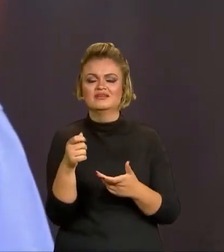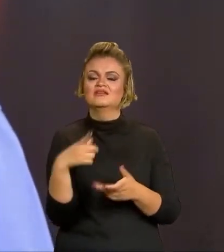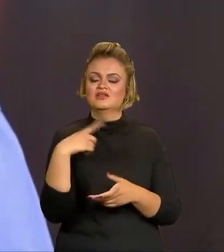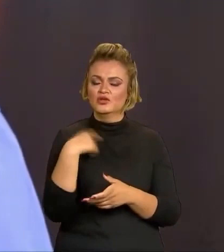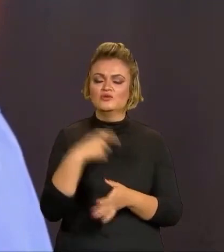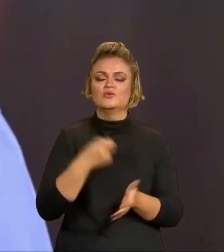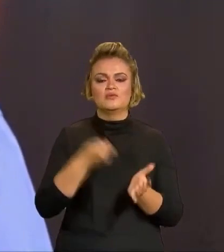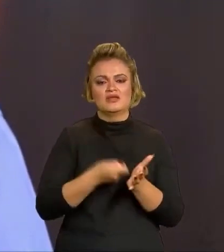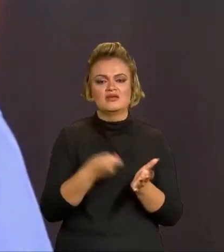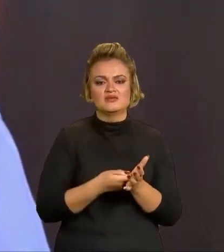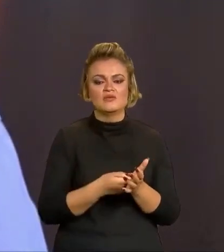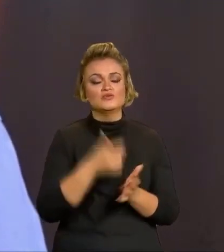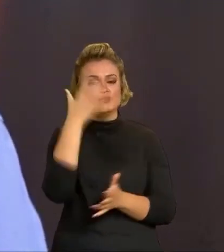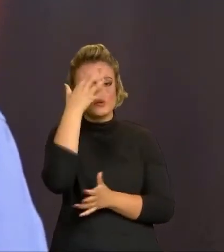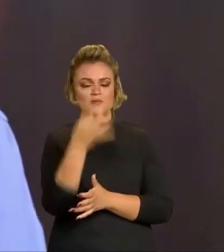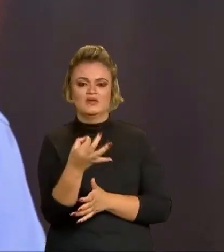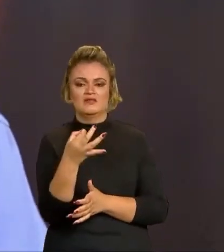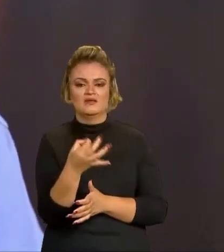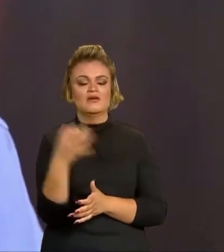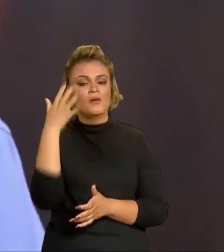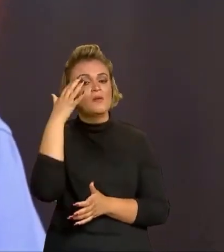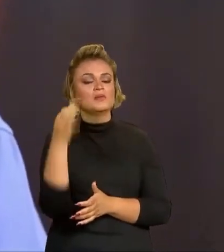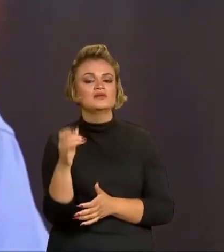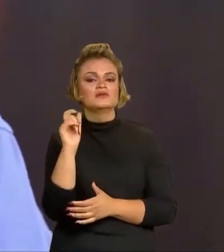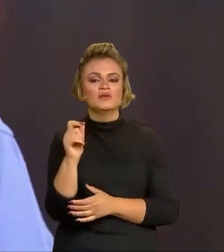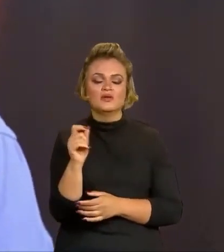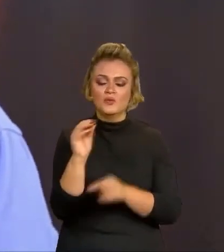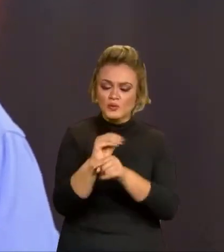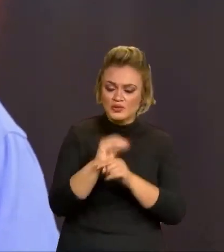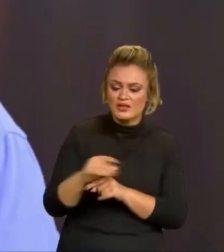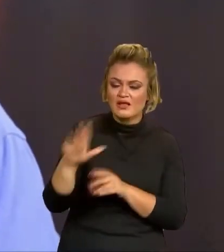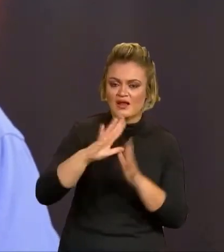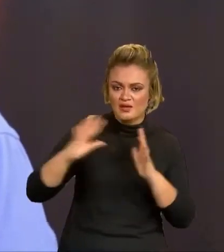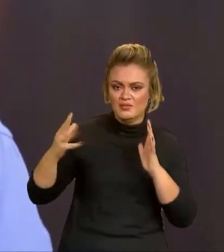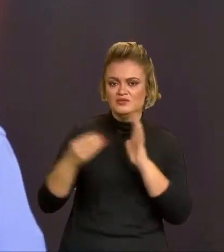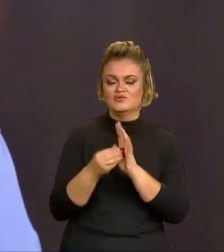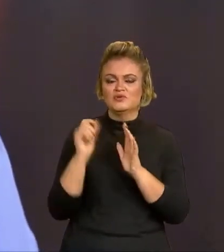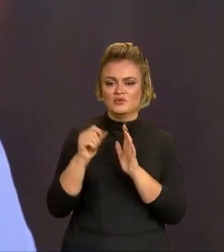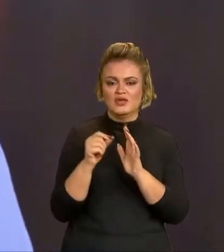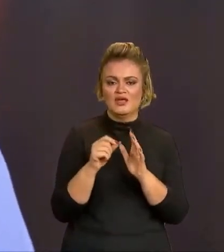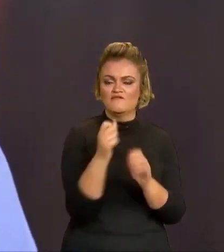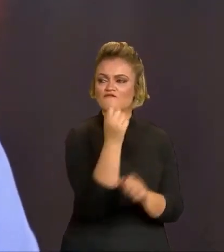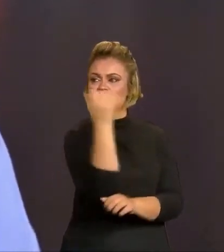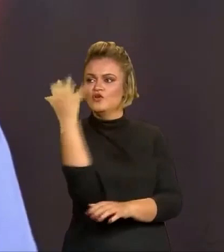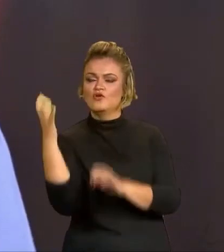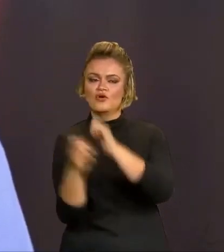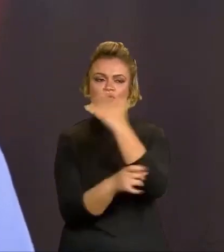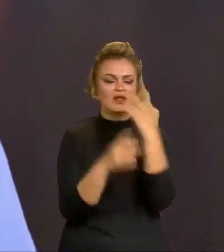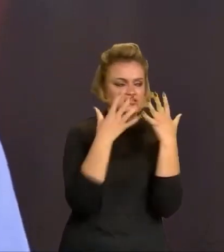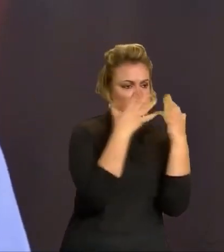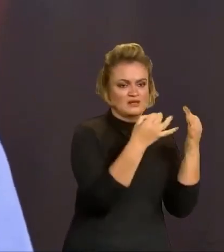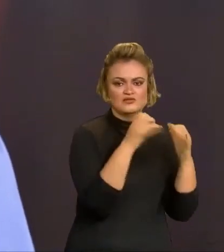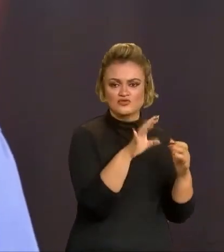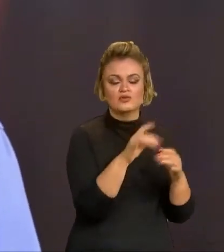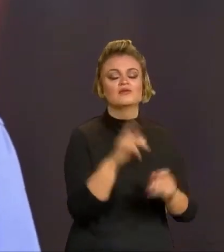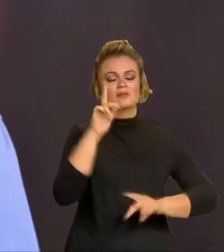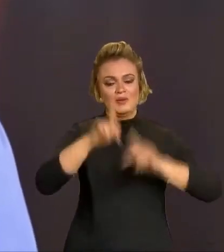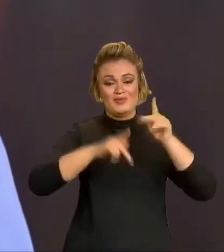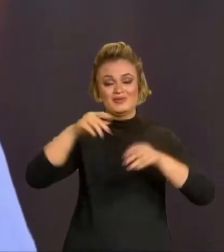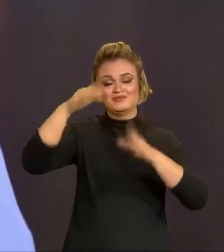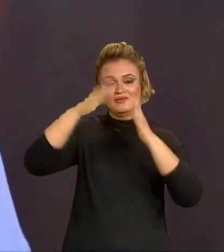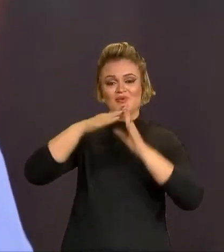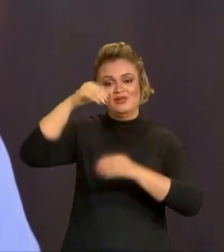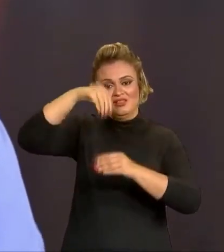de ter consciência que cuidar da Amazônia não é apenas cuidar da floresta, é cuidar do povo amazônico